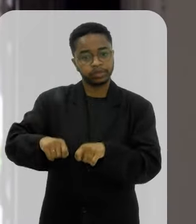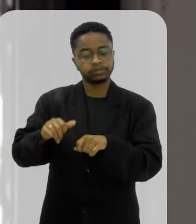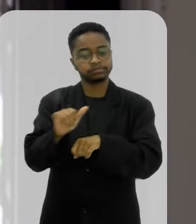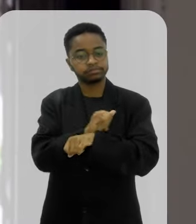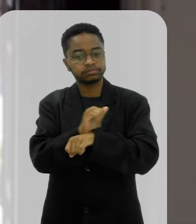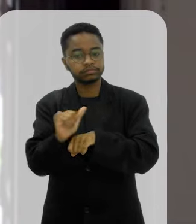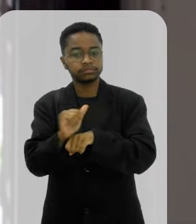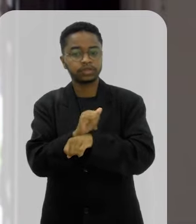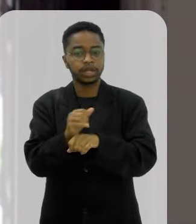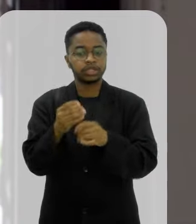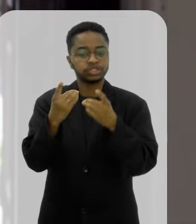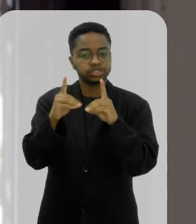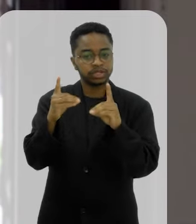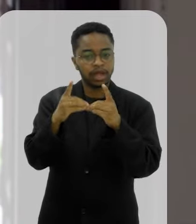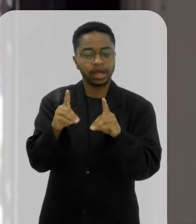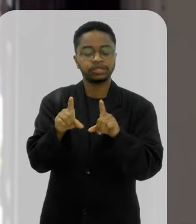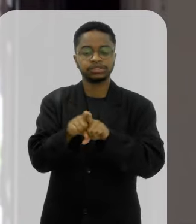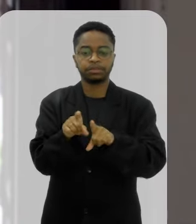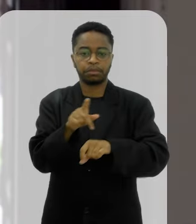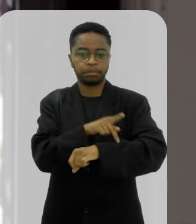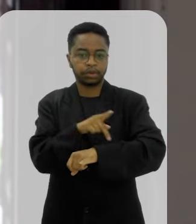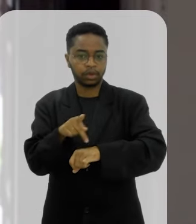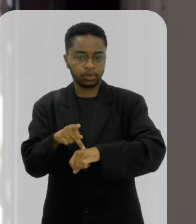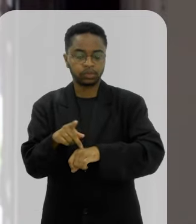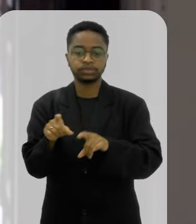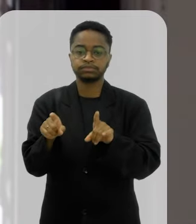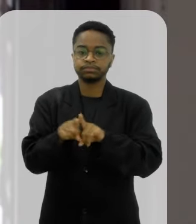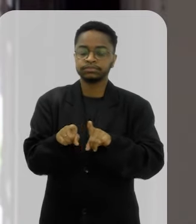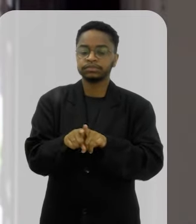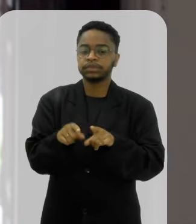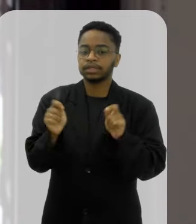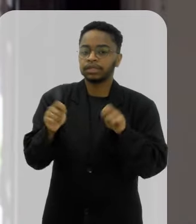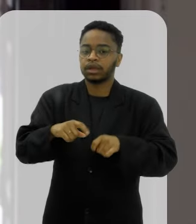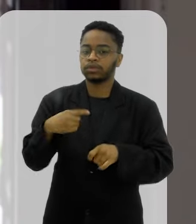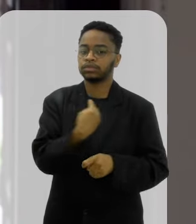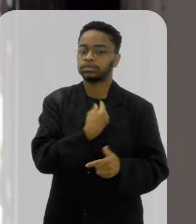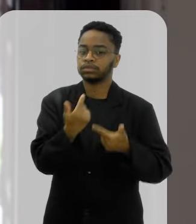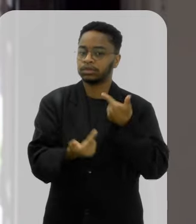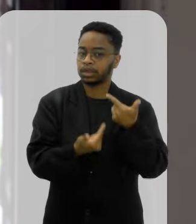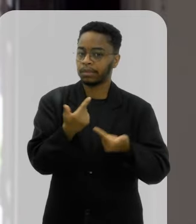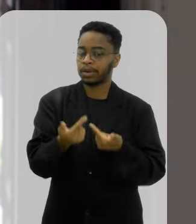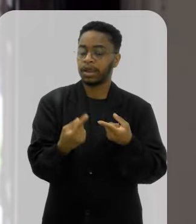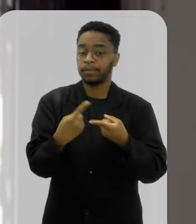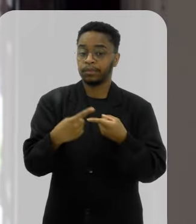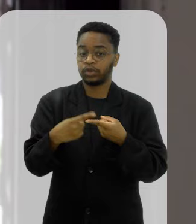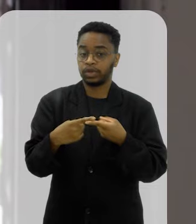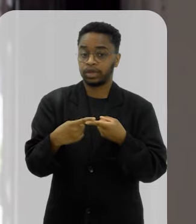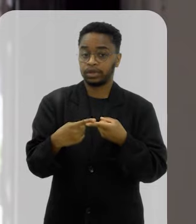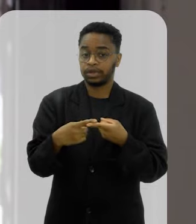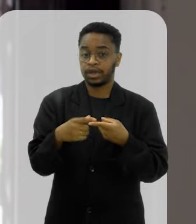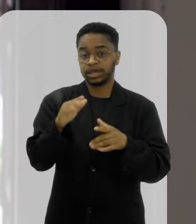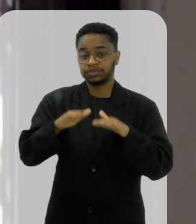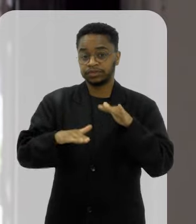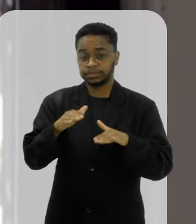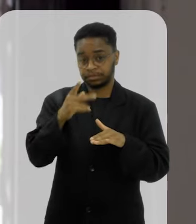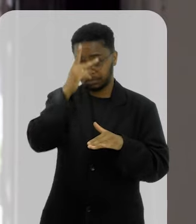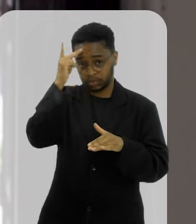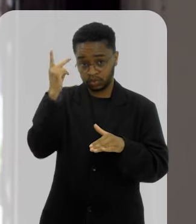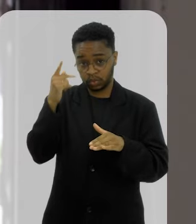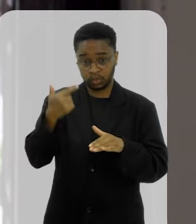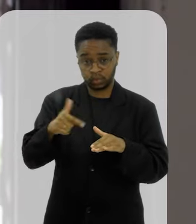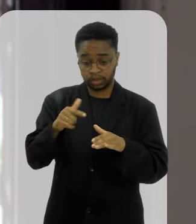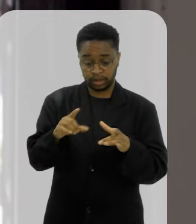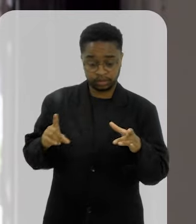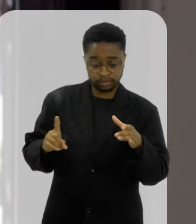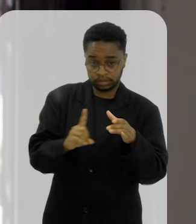são potenciais ferramentas didáticas, pedagógicas, para a gente trabalhar aqueles que, mesmo excluídos